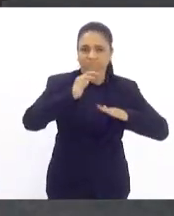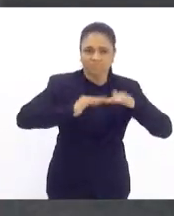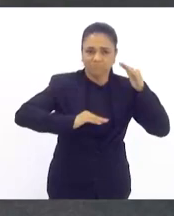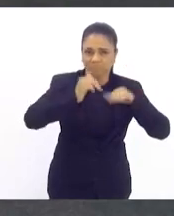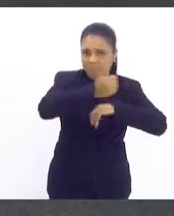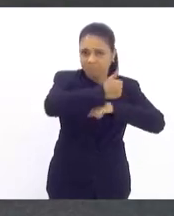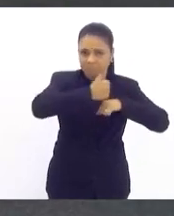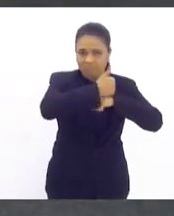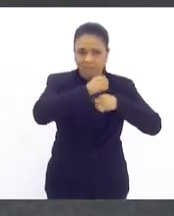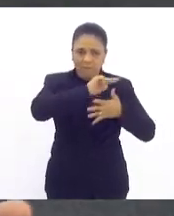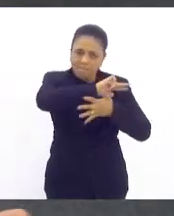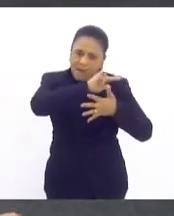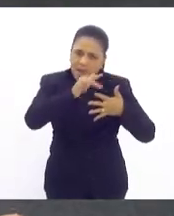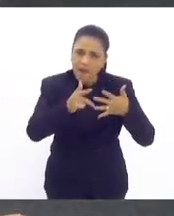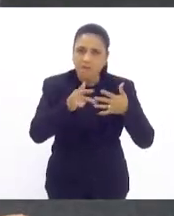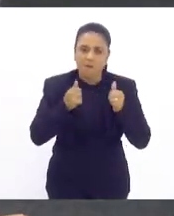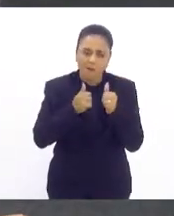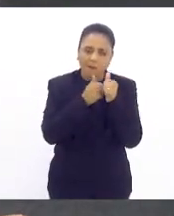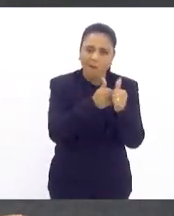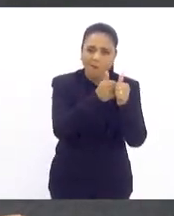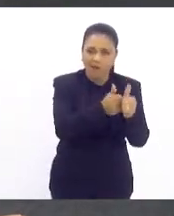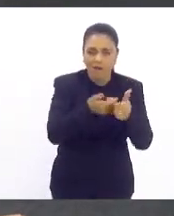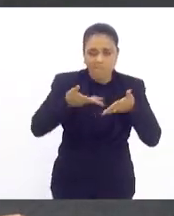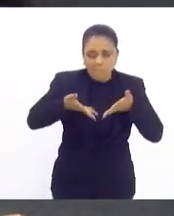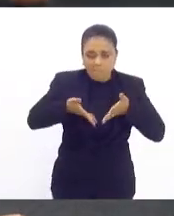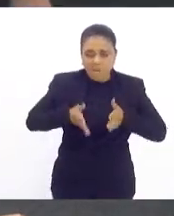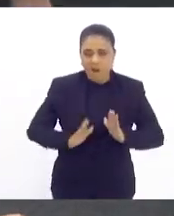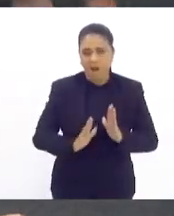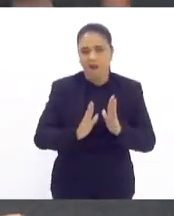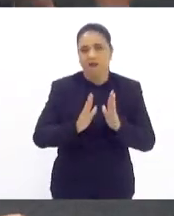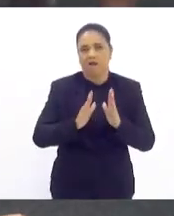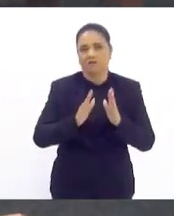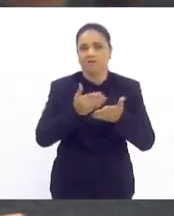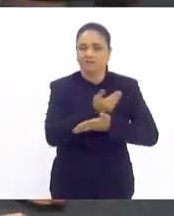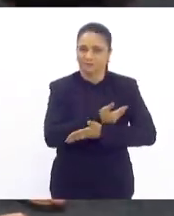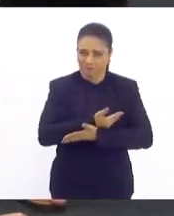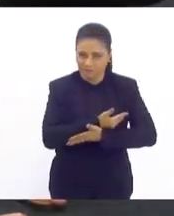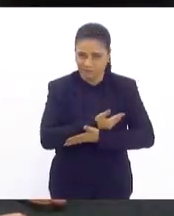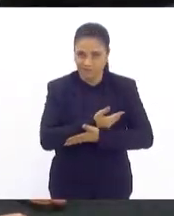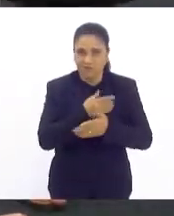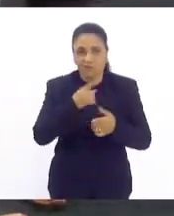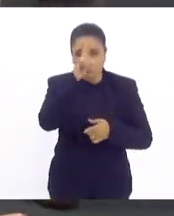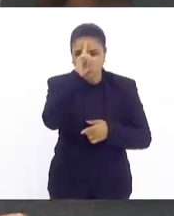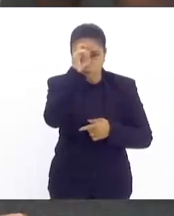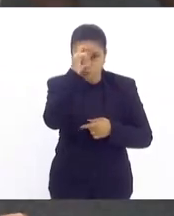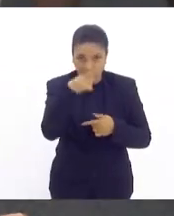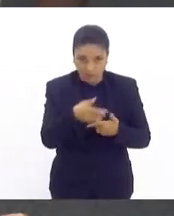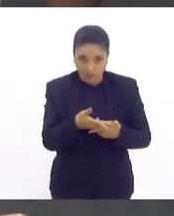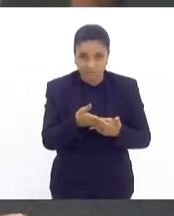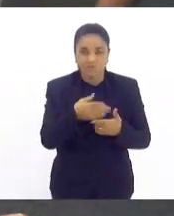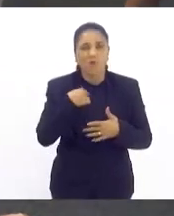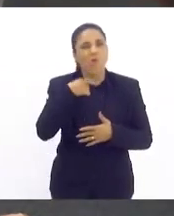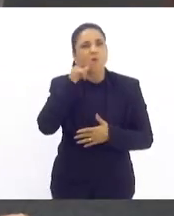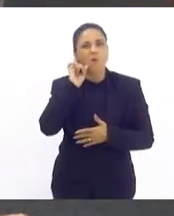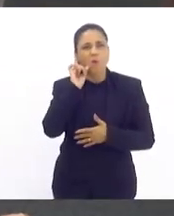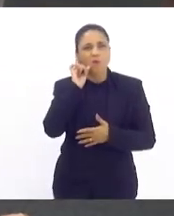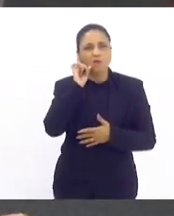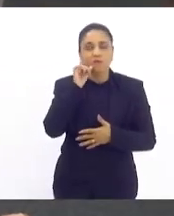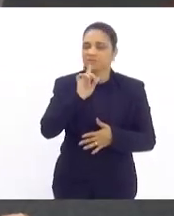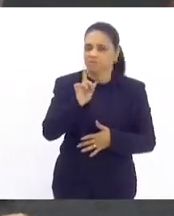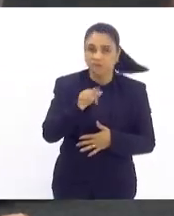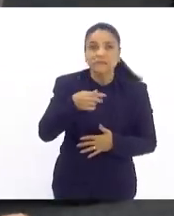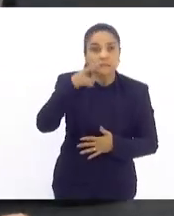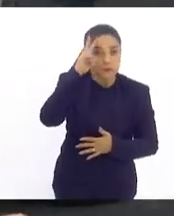todas as etapas dos partos nos hospitais Ainda Ontem seu presente fiz ontem não na